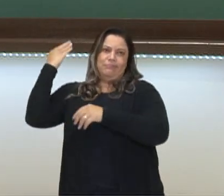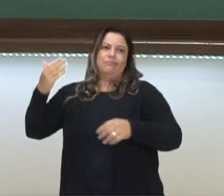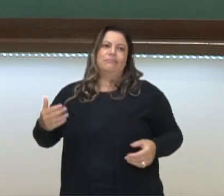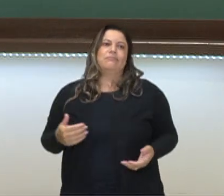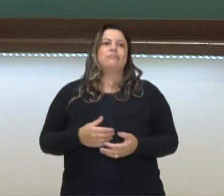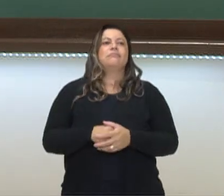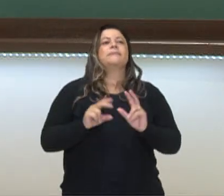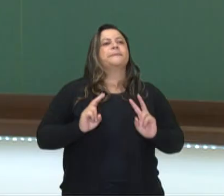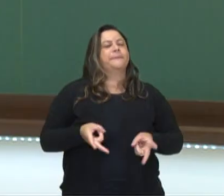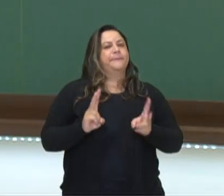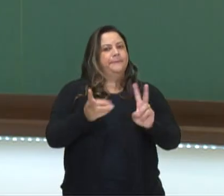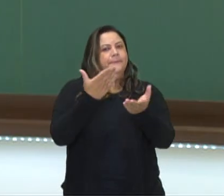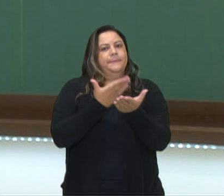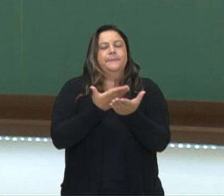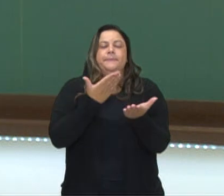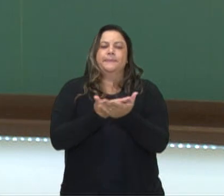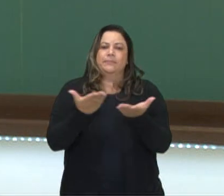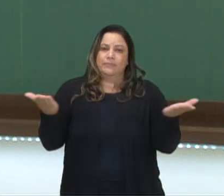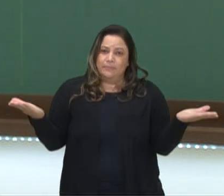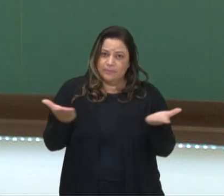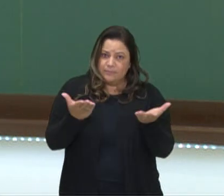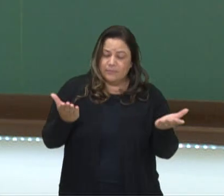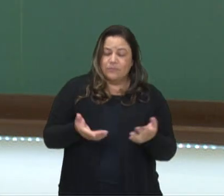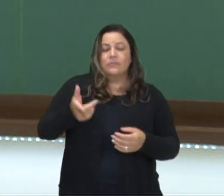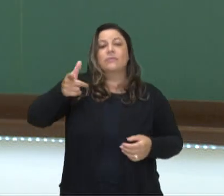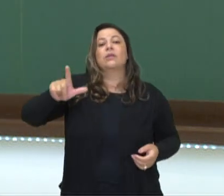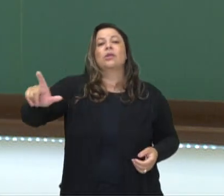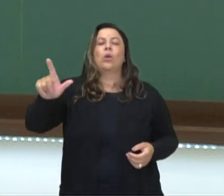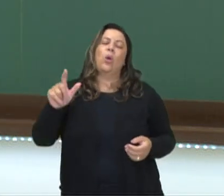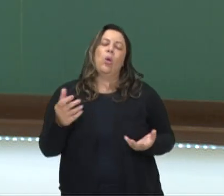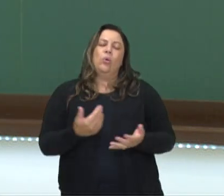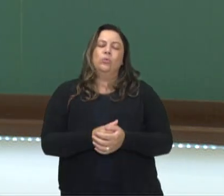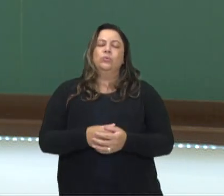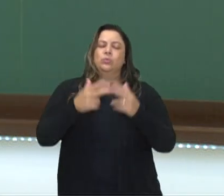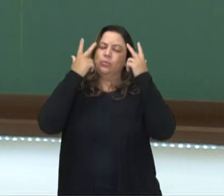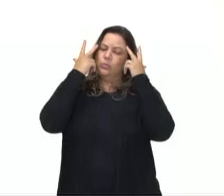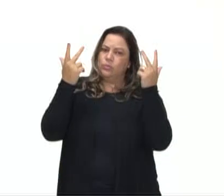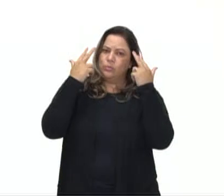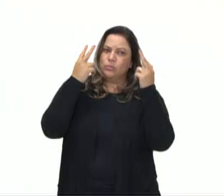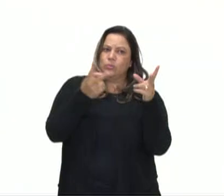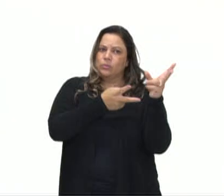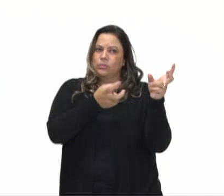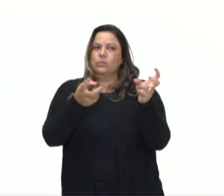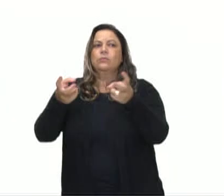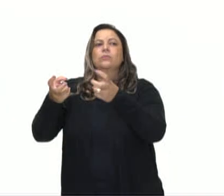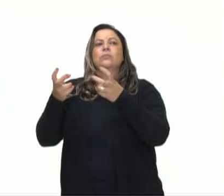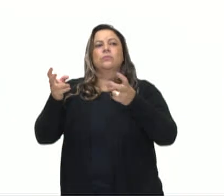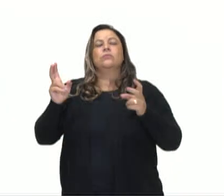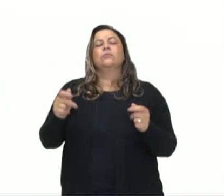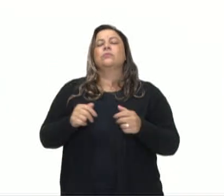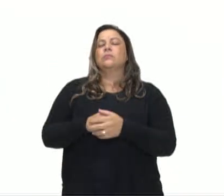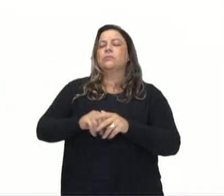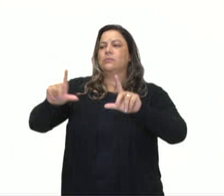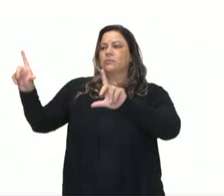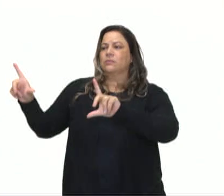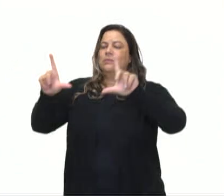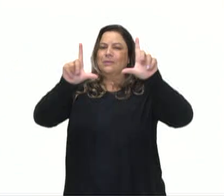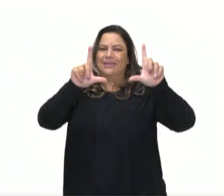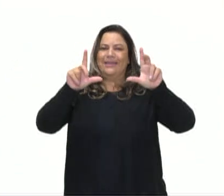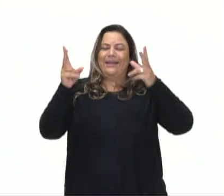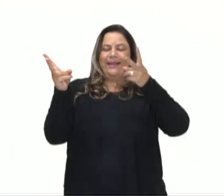Seguindo aqui com a nossa aula, nós também temos uma outra causa natural, que conforme você pode visualizar na tela, é a